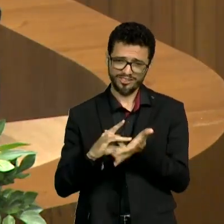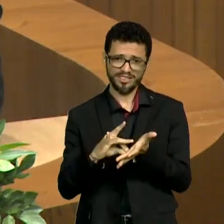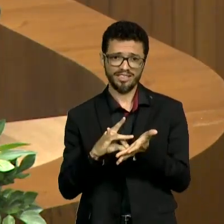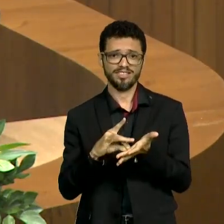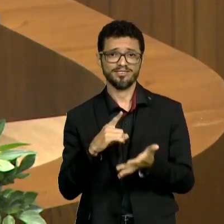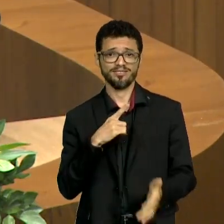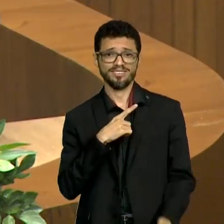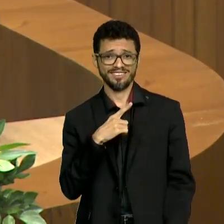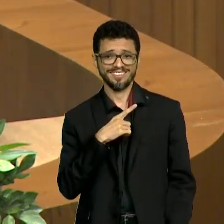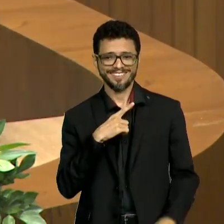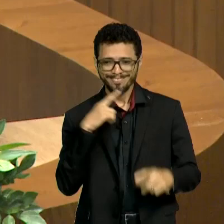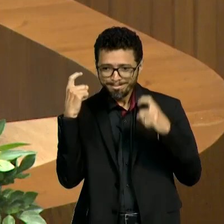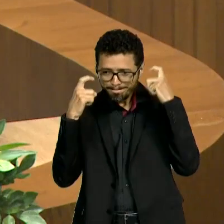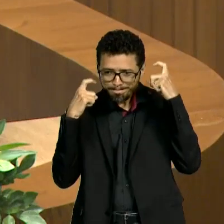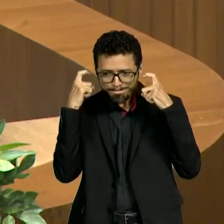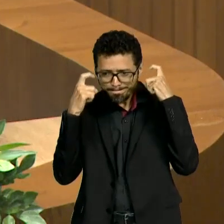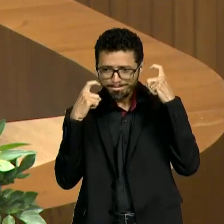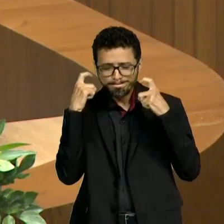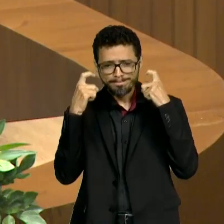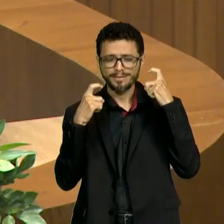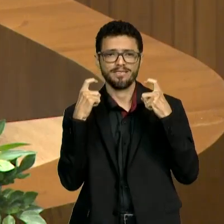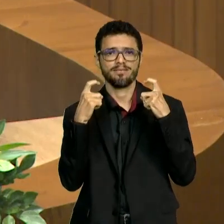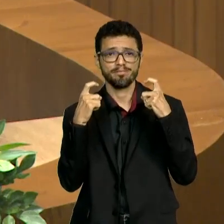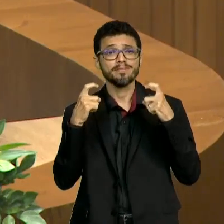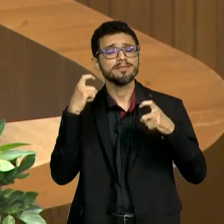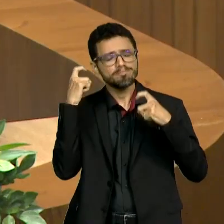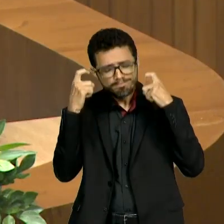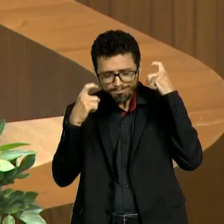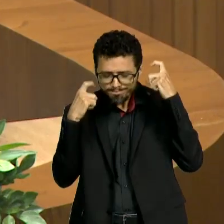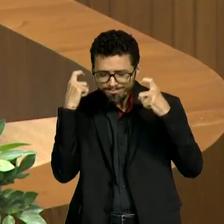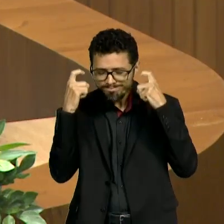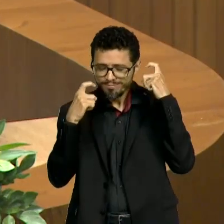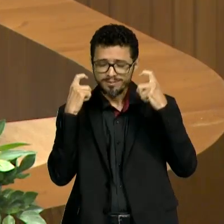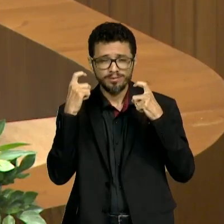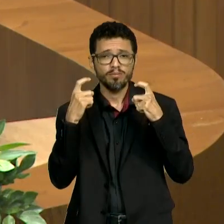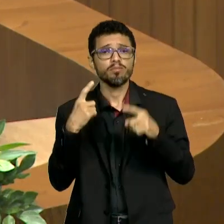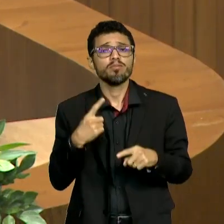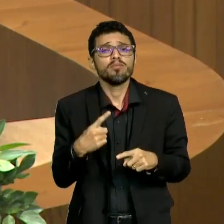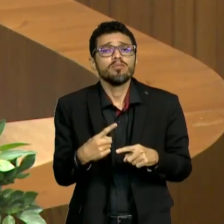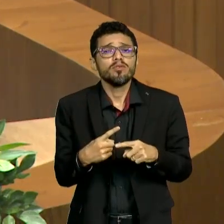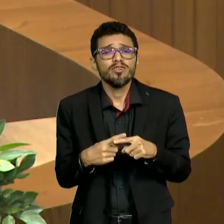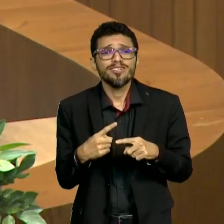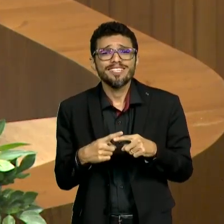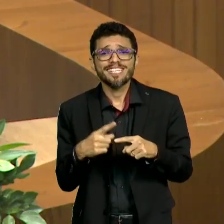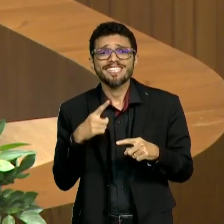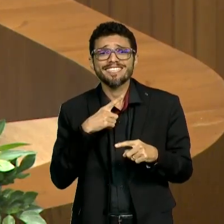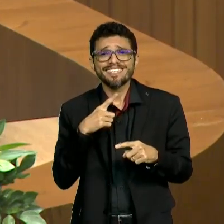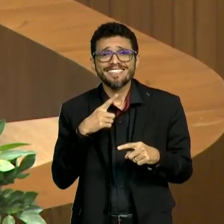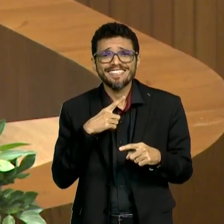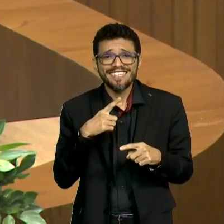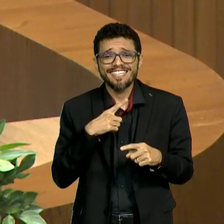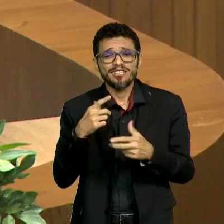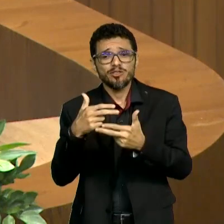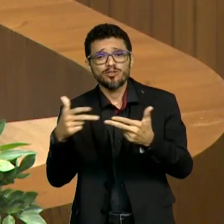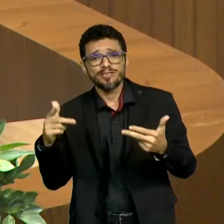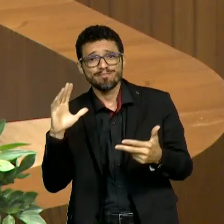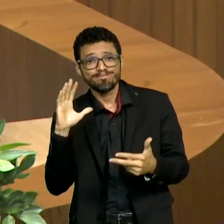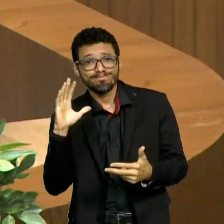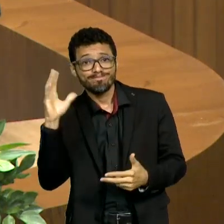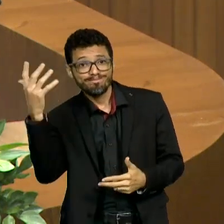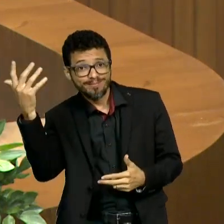Rildo, preocupante. Preocupante. Ainda mais com os últimos episódios, onde o Ministério